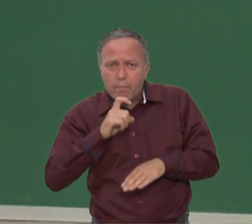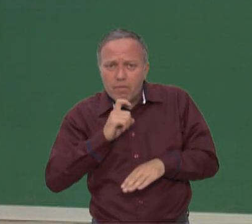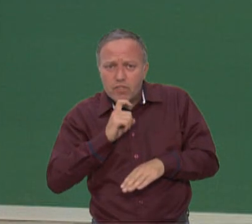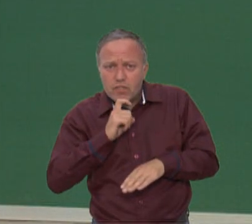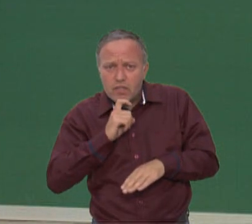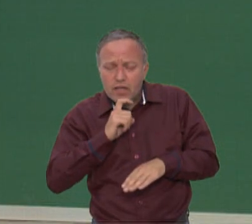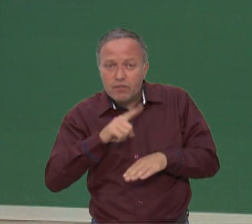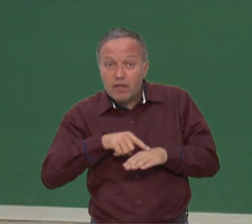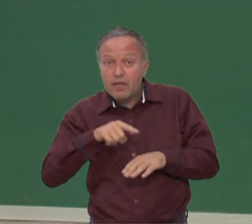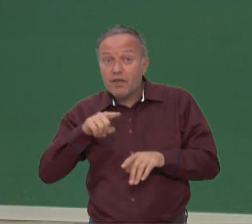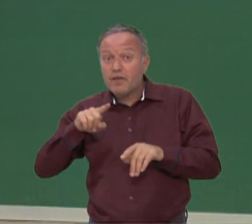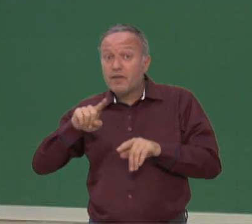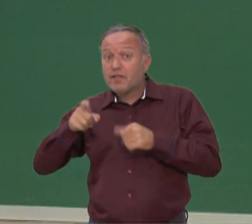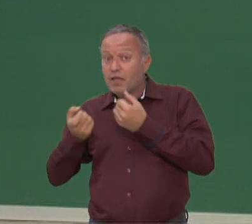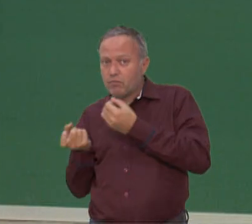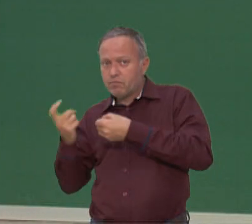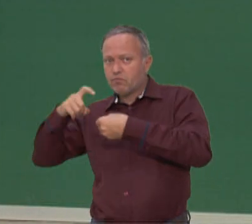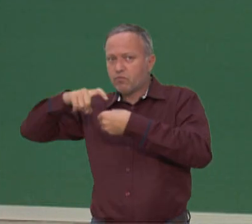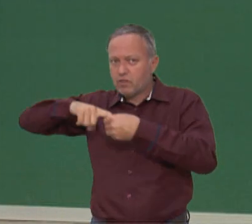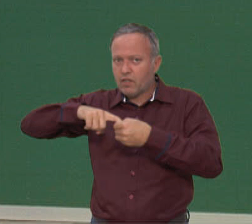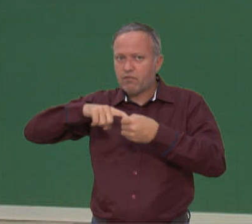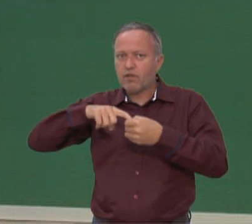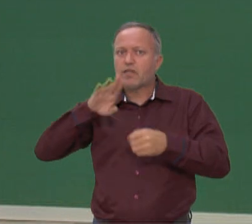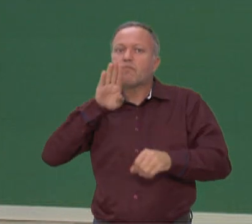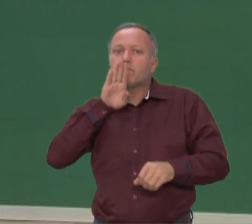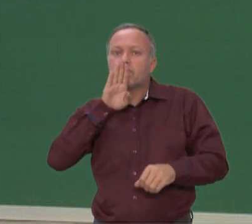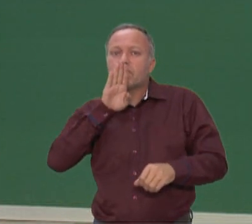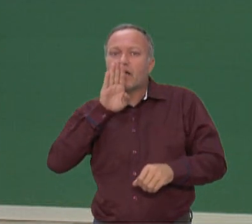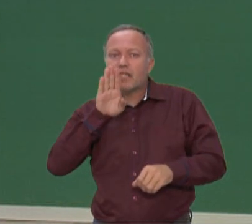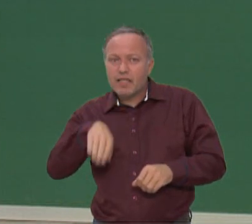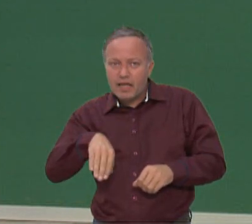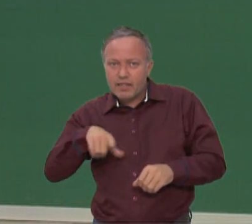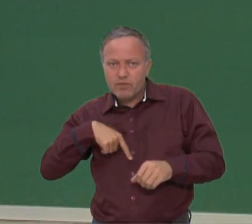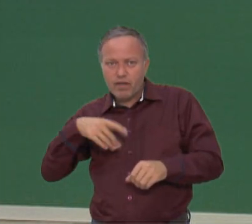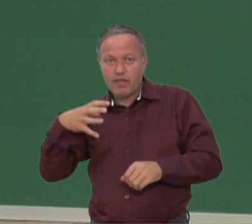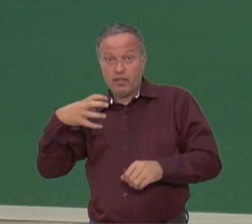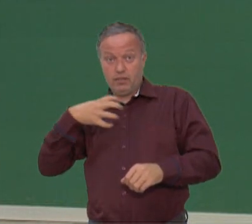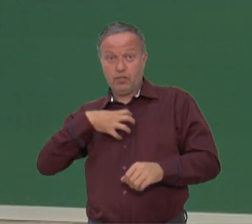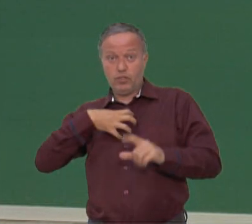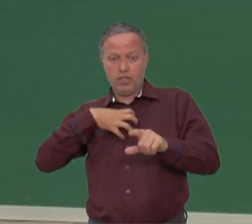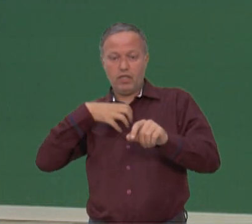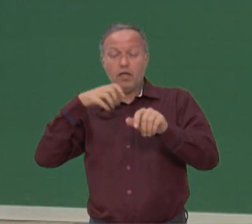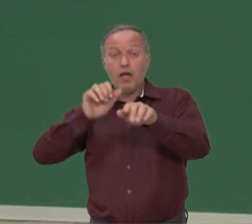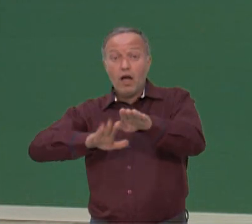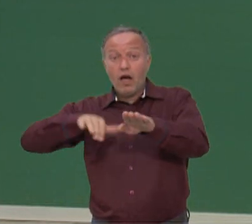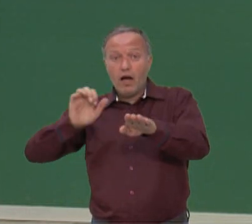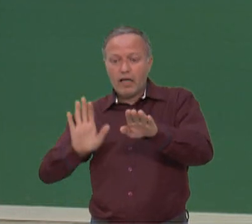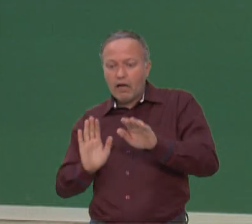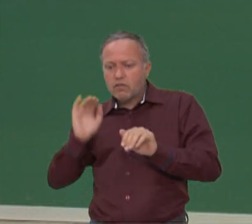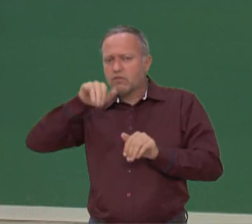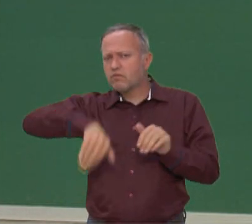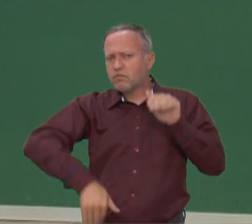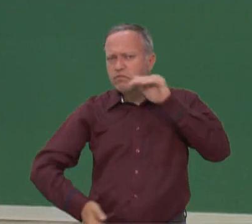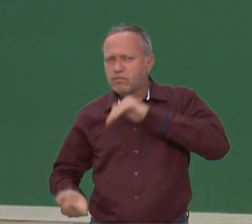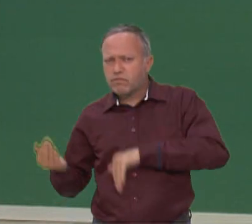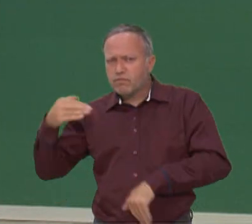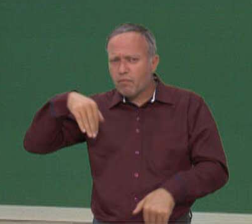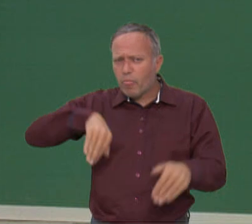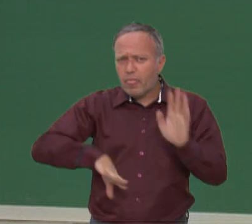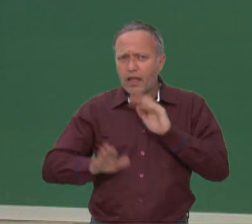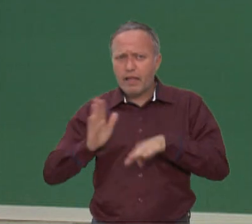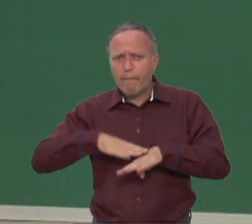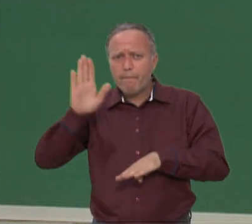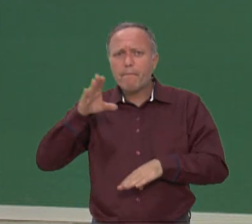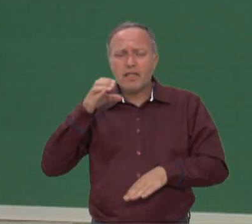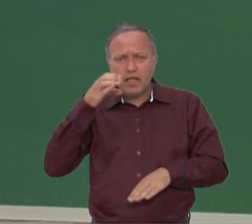a temperatura da água está muito mais agradável do que de manhã, justamente pelo fato de que ficou exposto o dia todo em relação